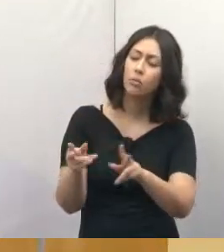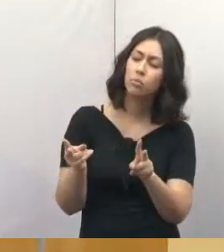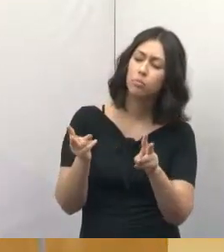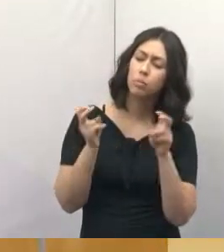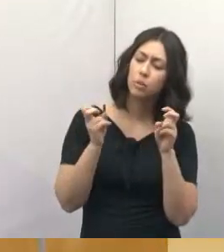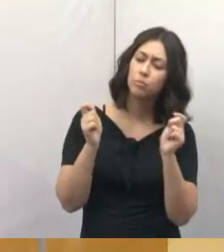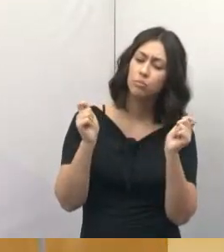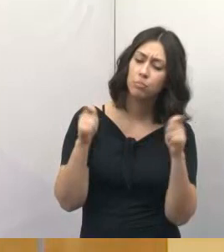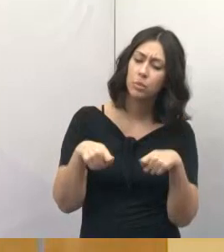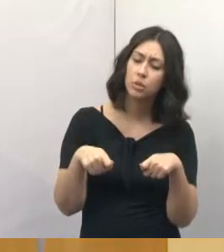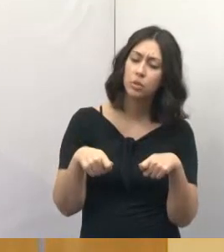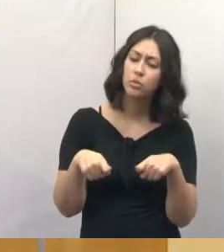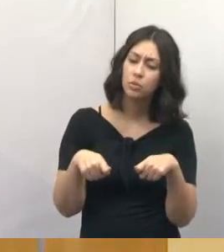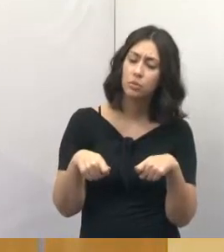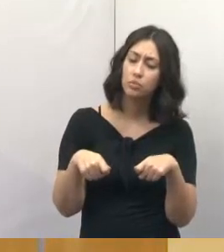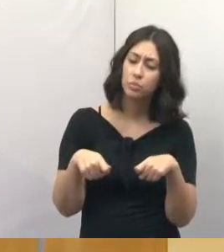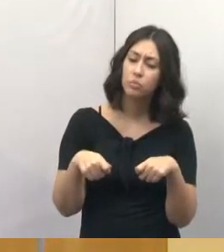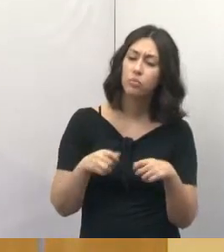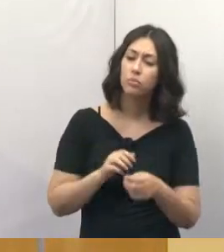essa possibilidade, né, de